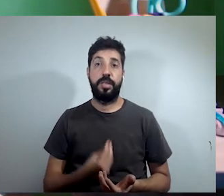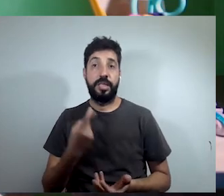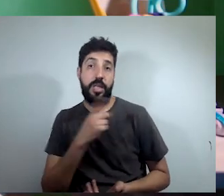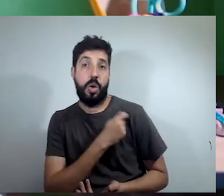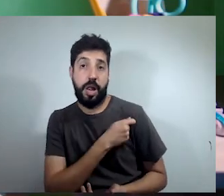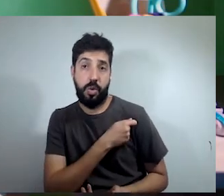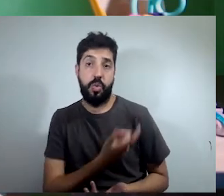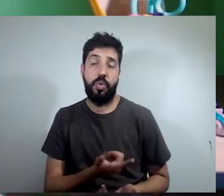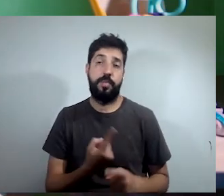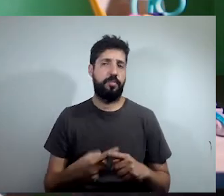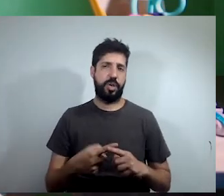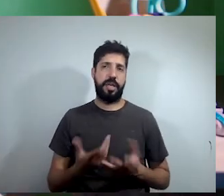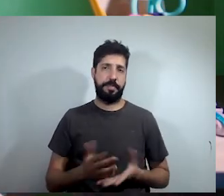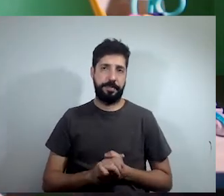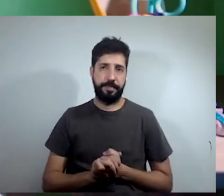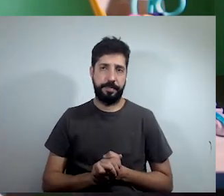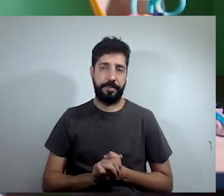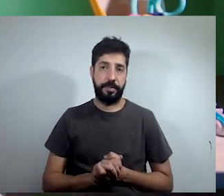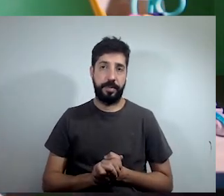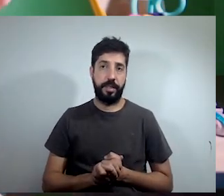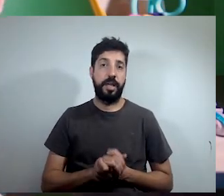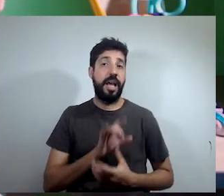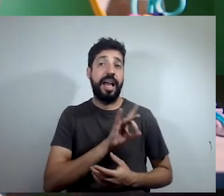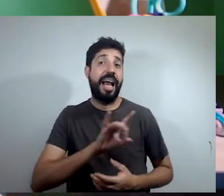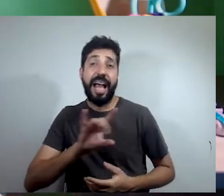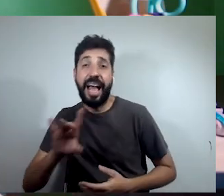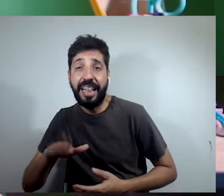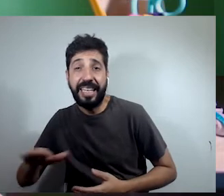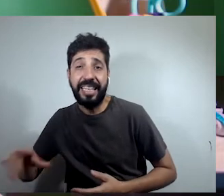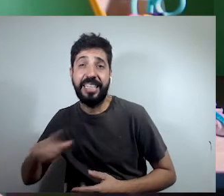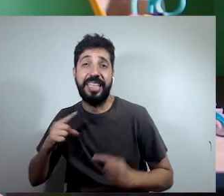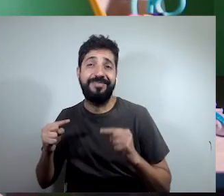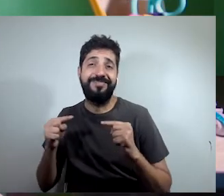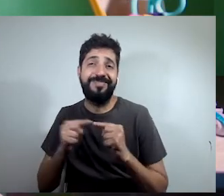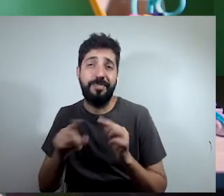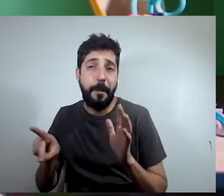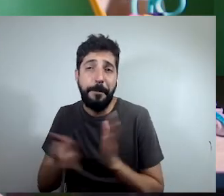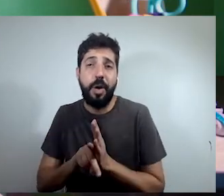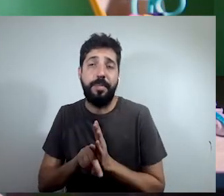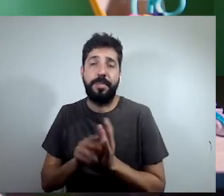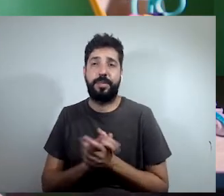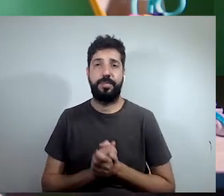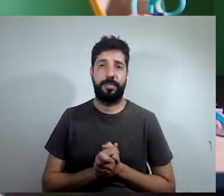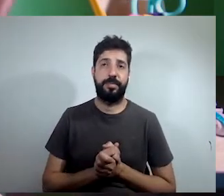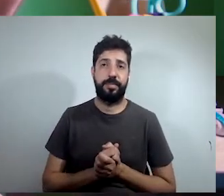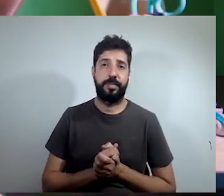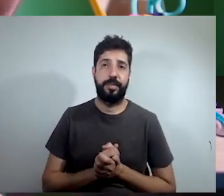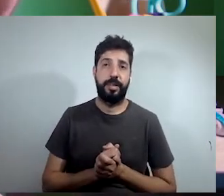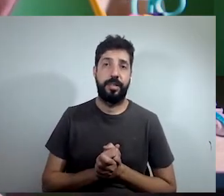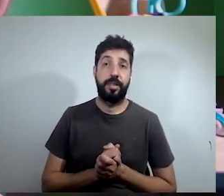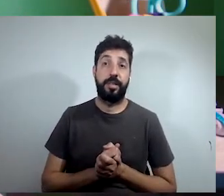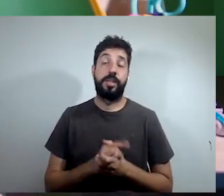aluno. Por quê? Porque cada criança é de uma forma. Então, uma forma de